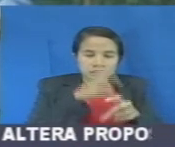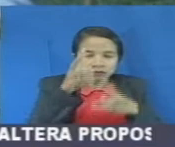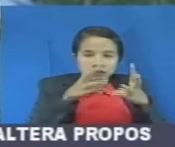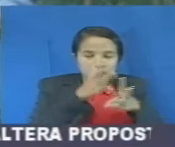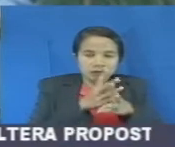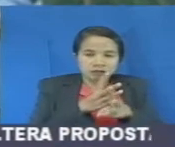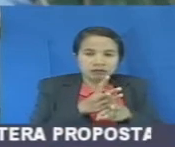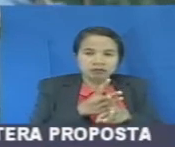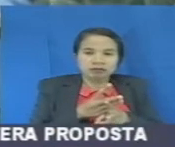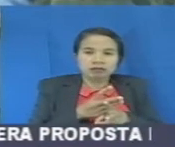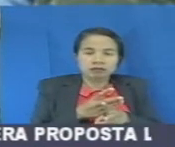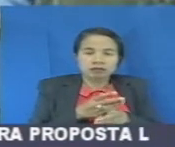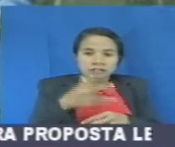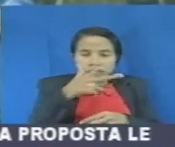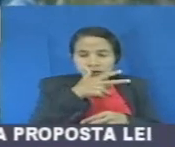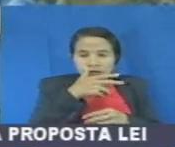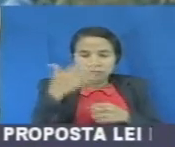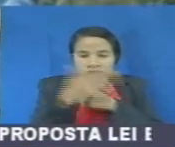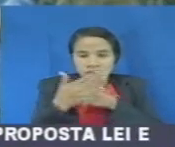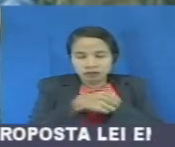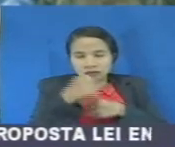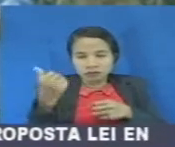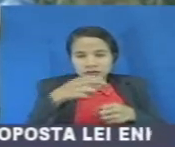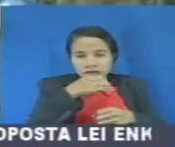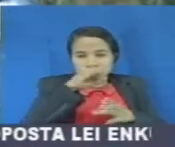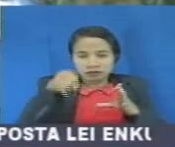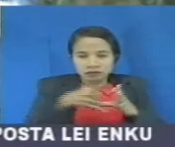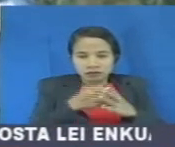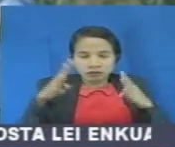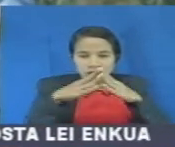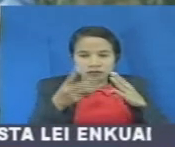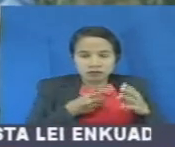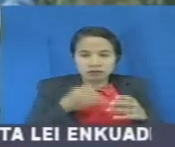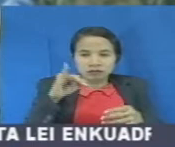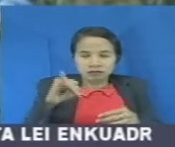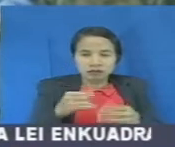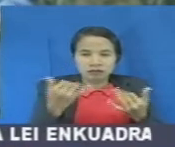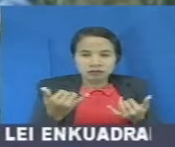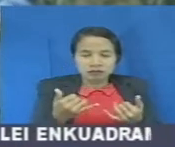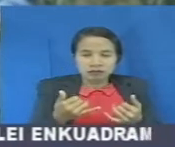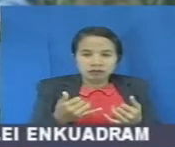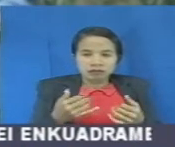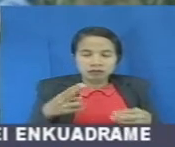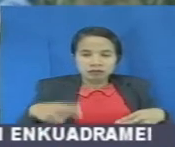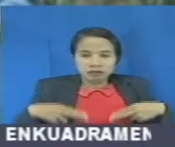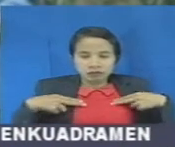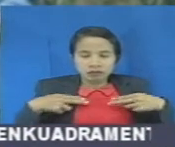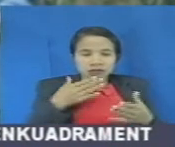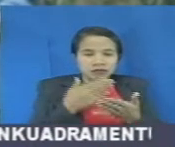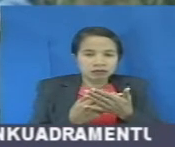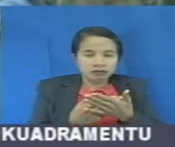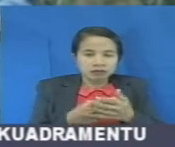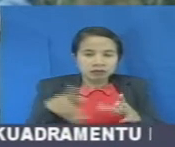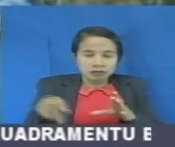neba acontece ia estrangeiro inclui ia capital Dili. Espera kata ke Malusira ba edisaun ohin ho kondisaun dia kore akompanya Previzaun